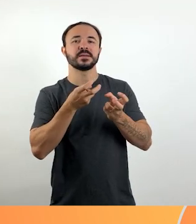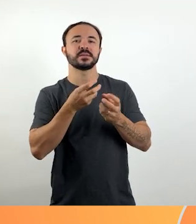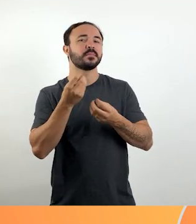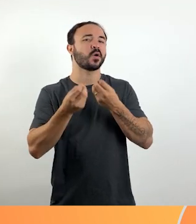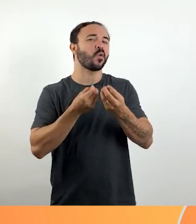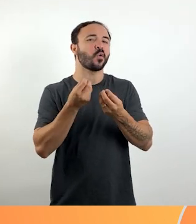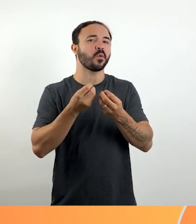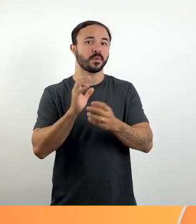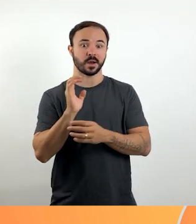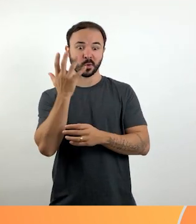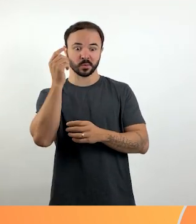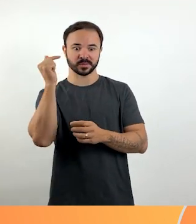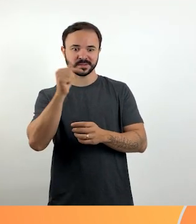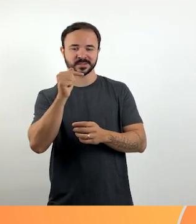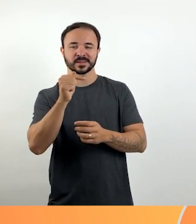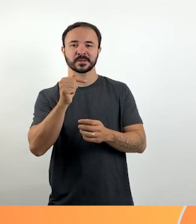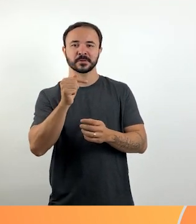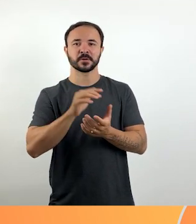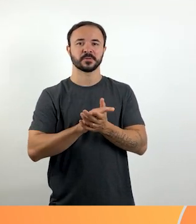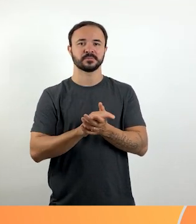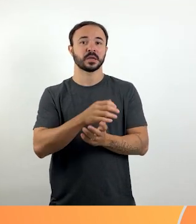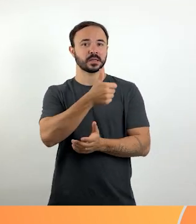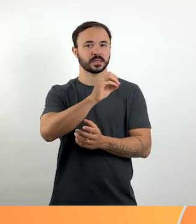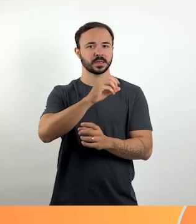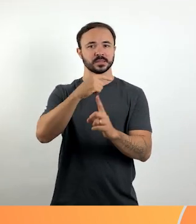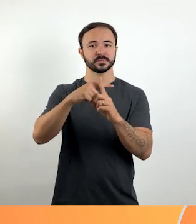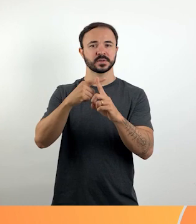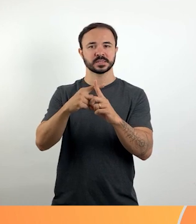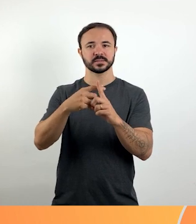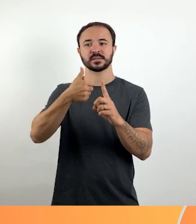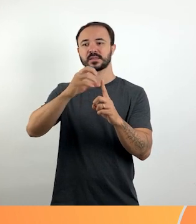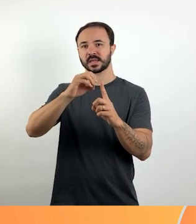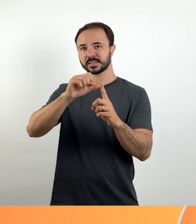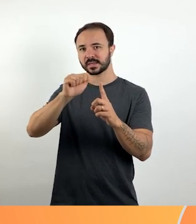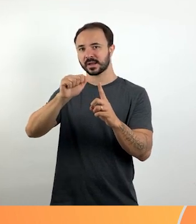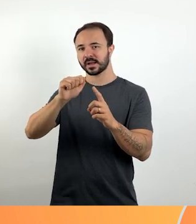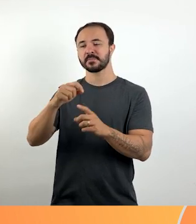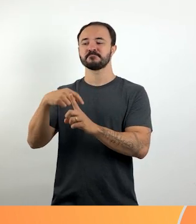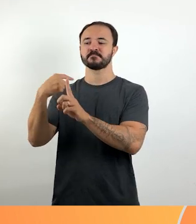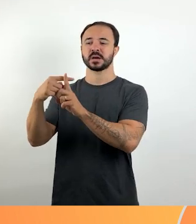10 vezes 10A mais B